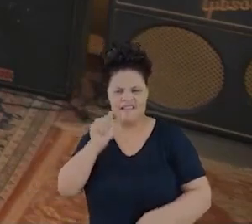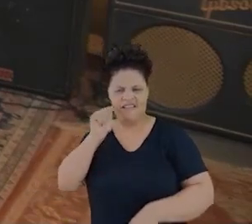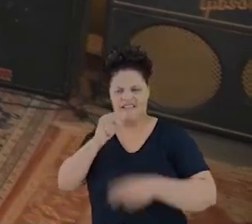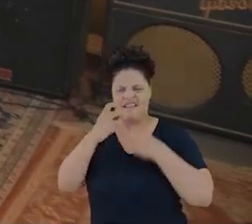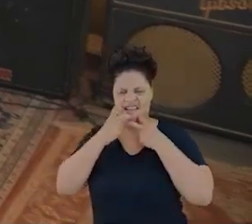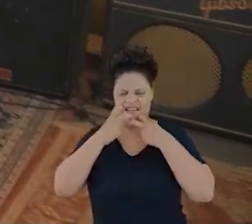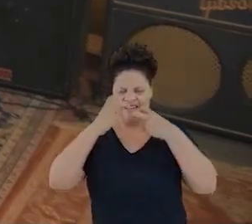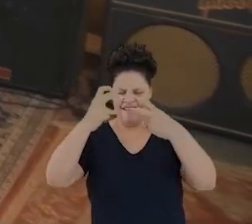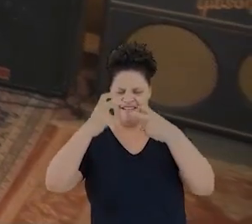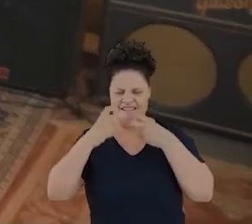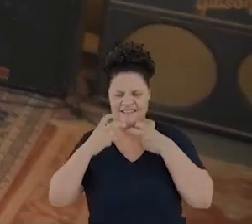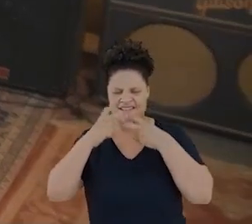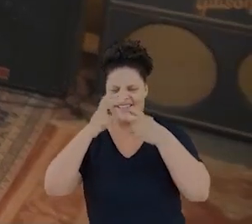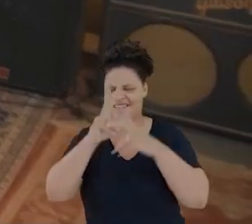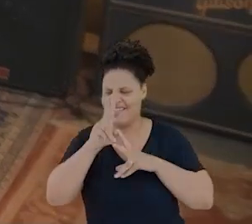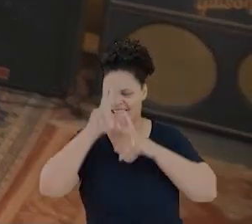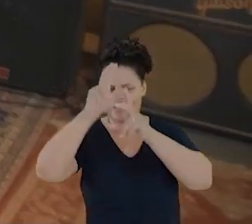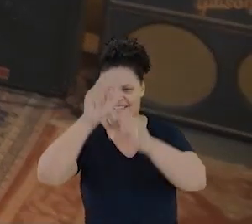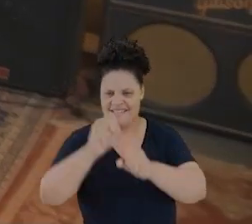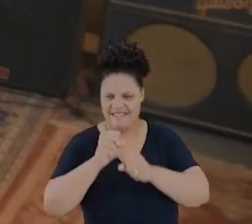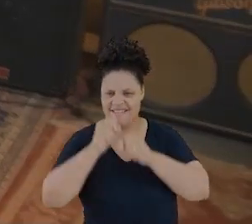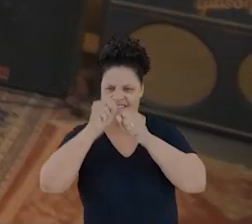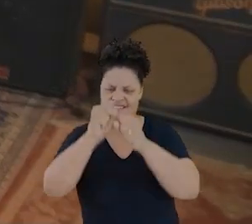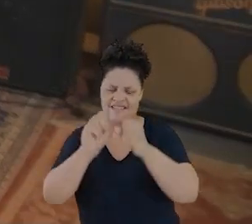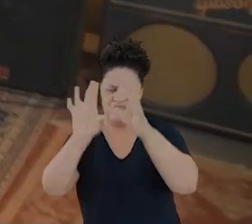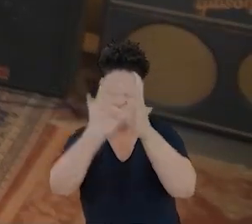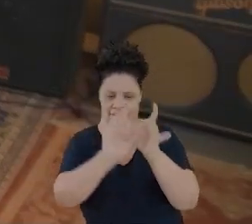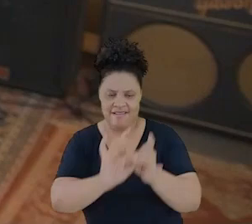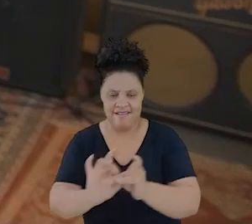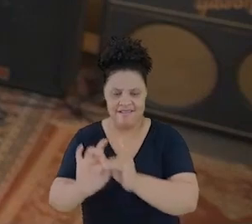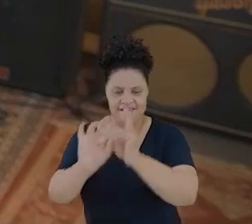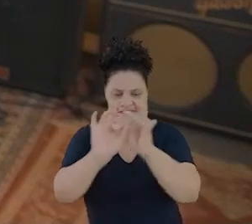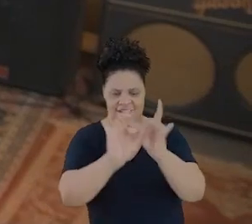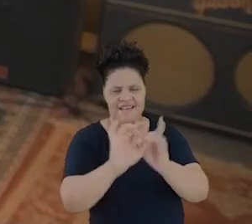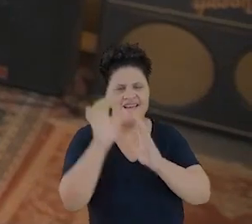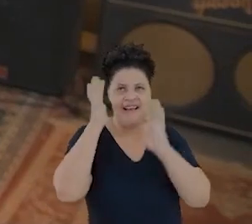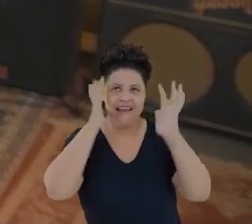Toma.